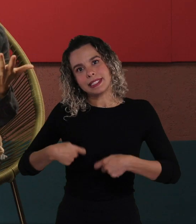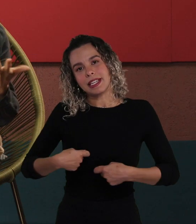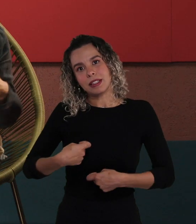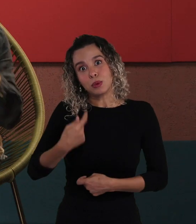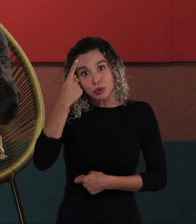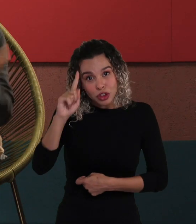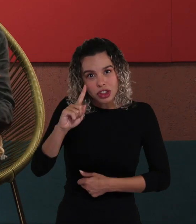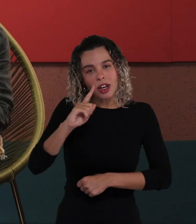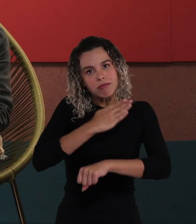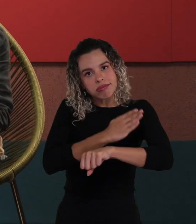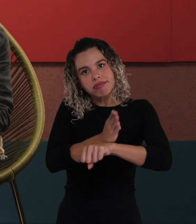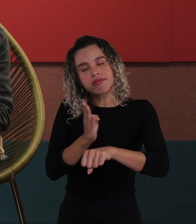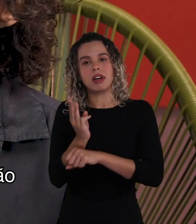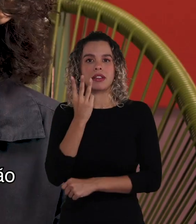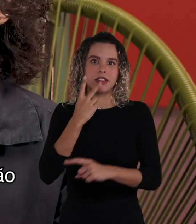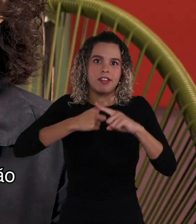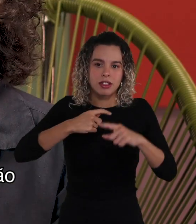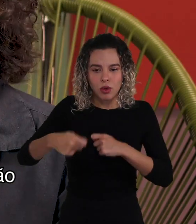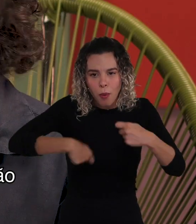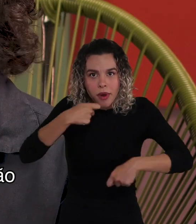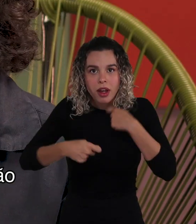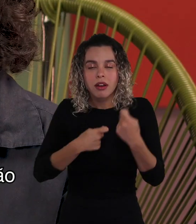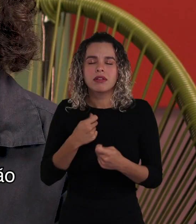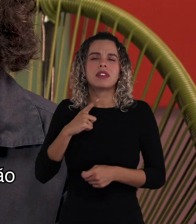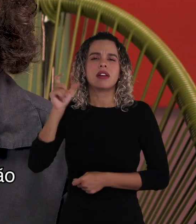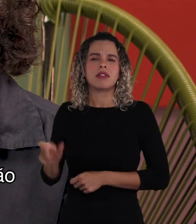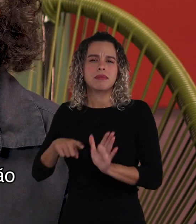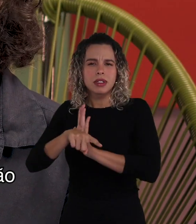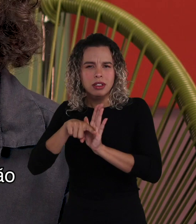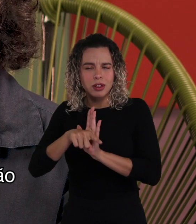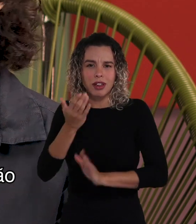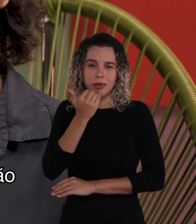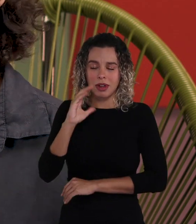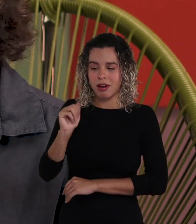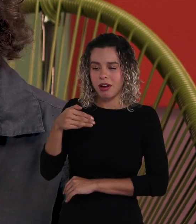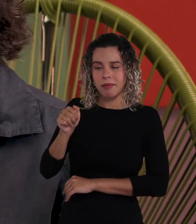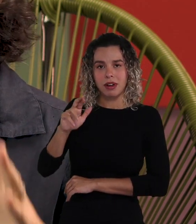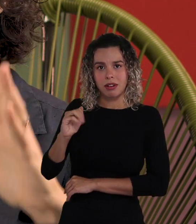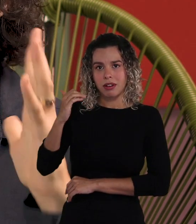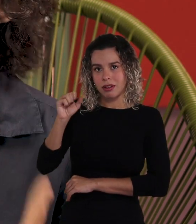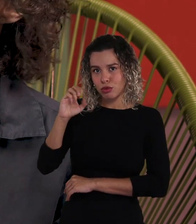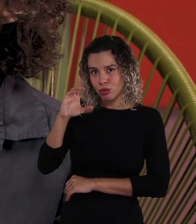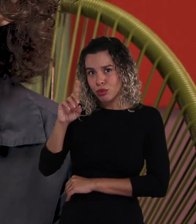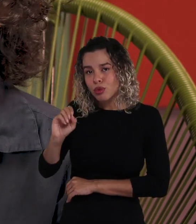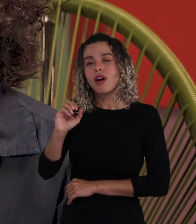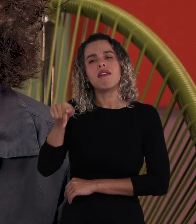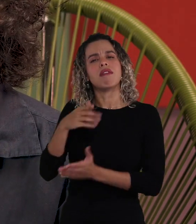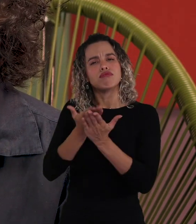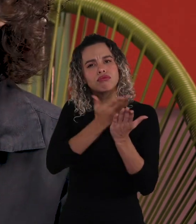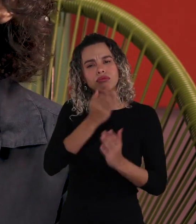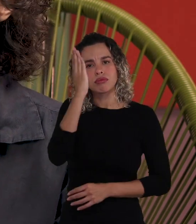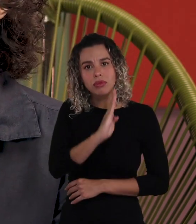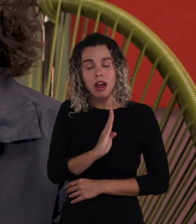deveria comer pelo menos 3 vezes no dia. Tem um pesquisador da alimentação que chama Câmara Cascudo, foi um dos caras que mais estudou